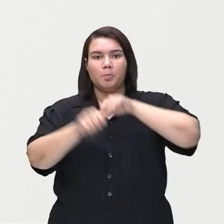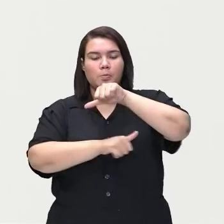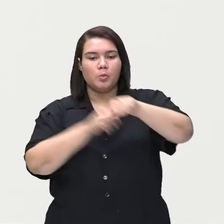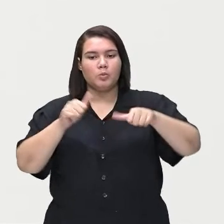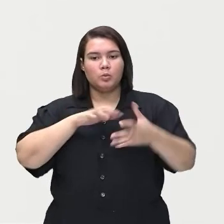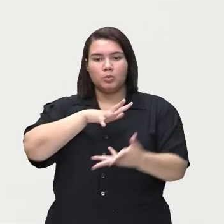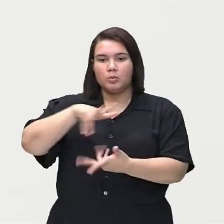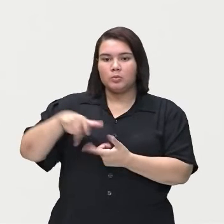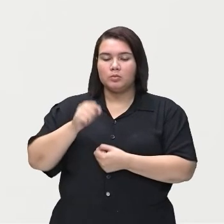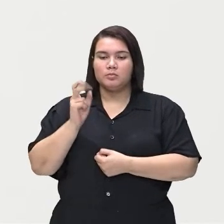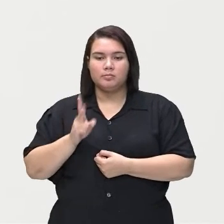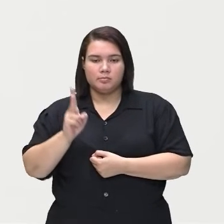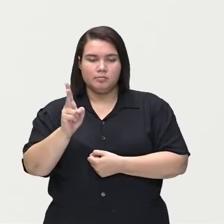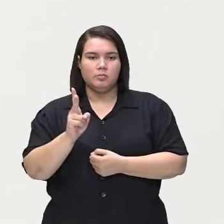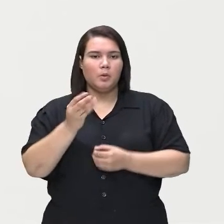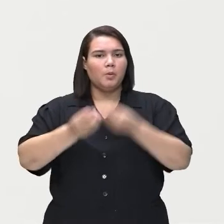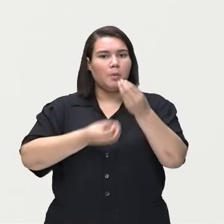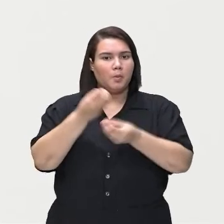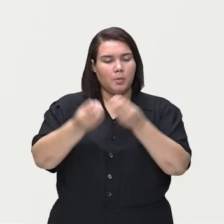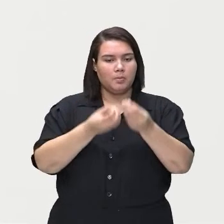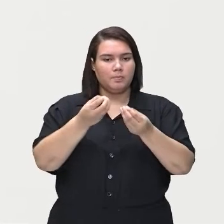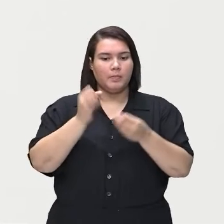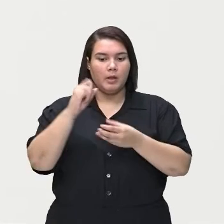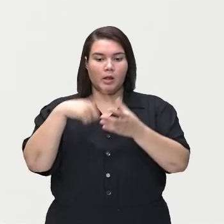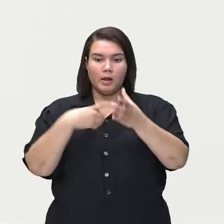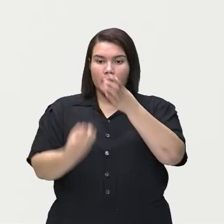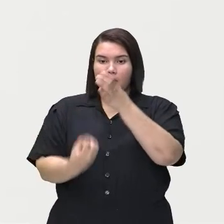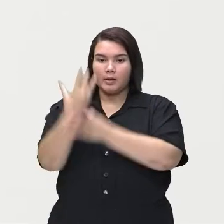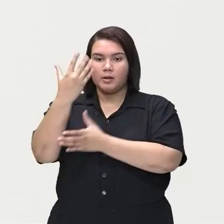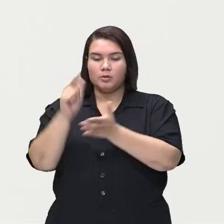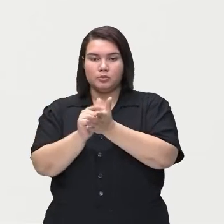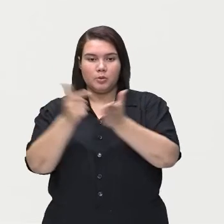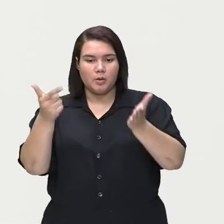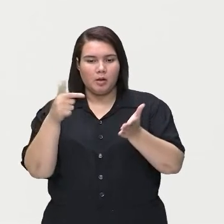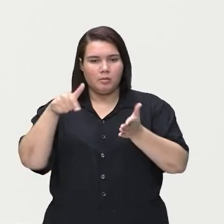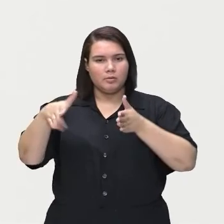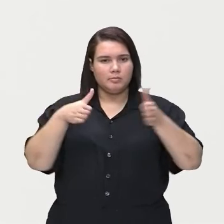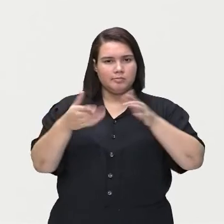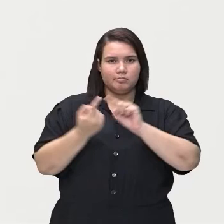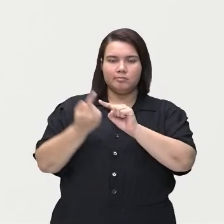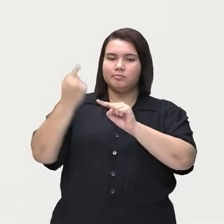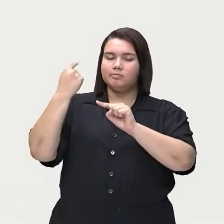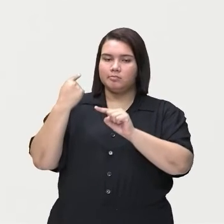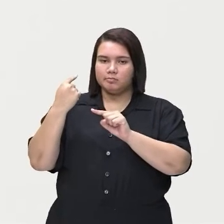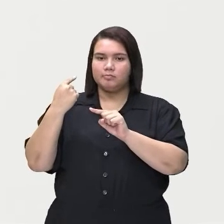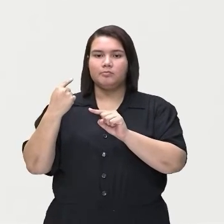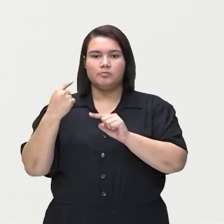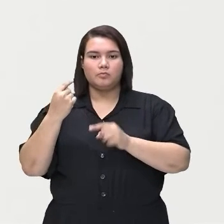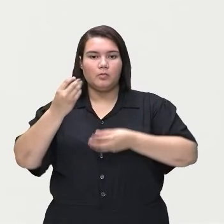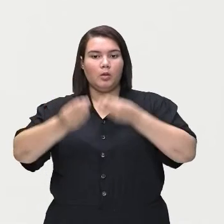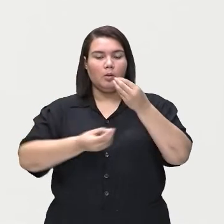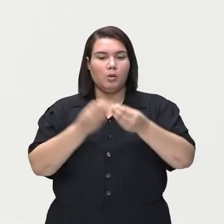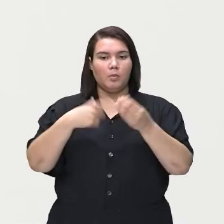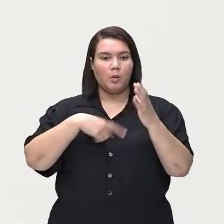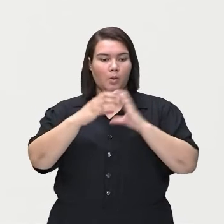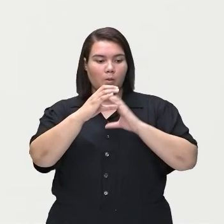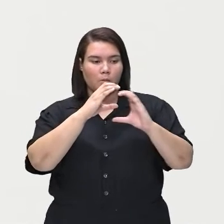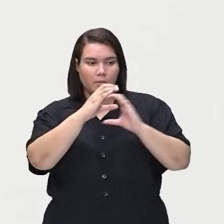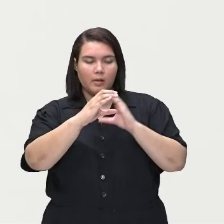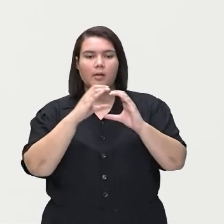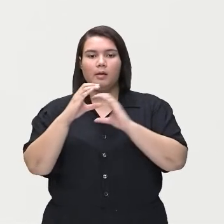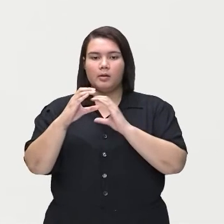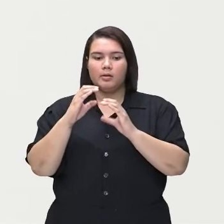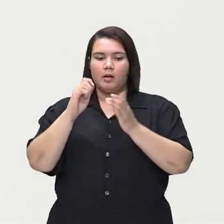mundo para sempre. A partir do momento em que surge ali o jornal naquele período, a forma de se comunicar de